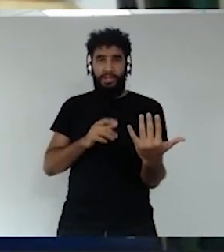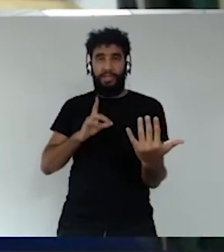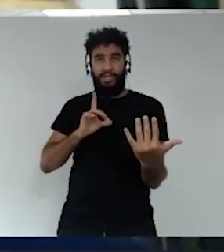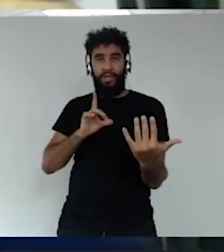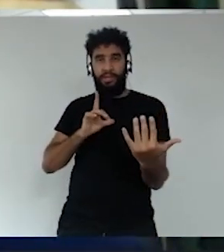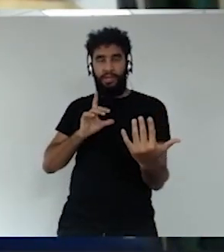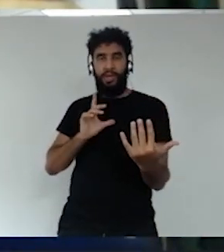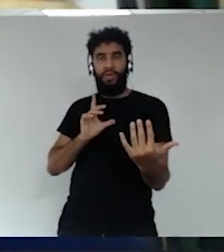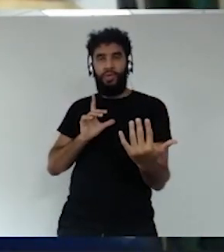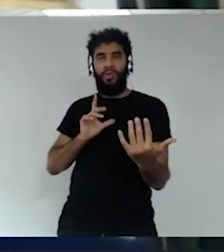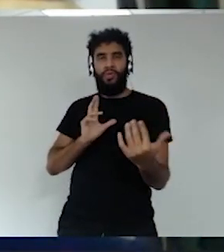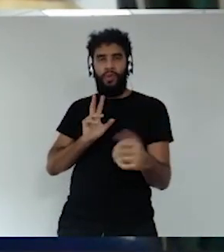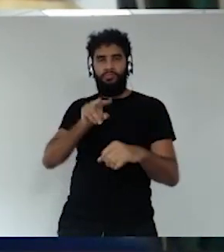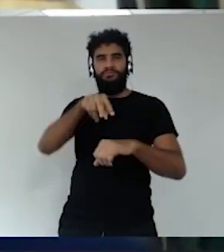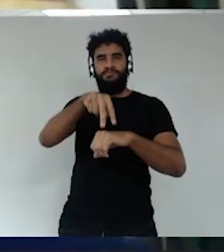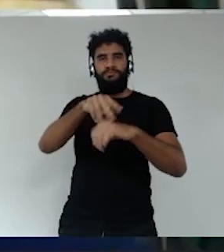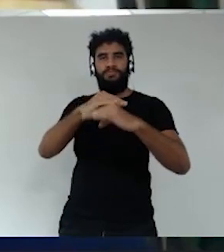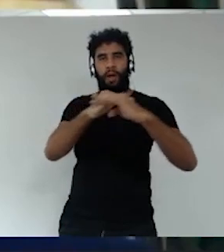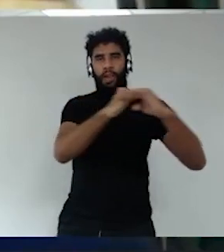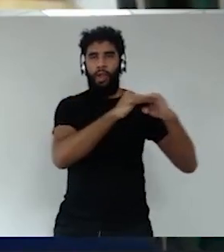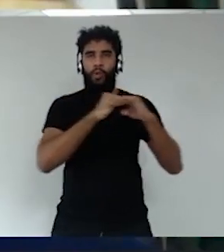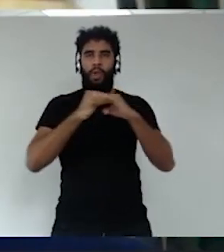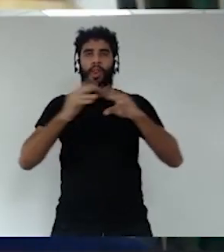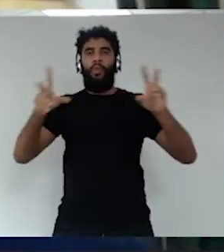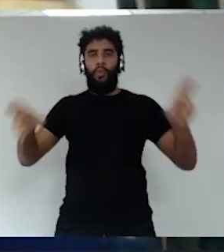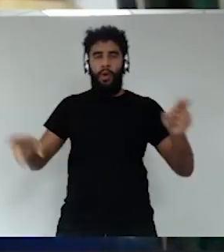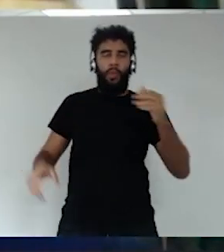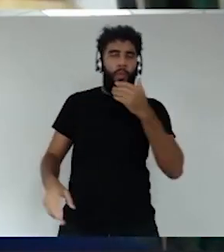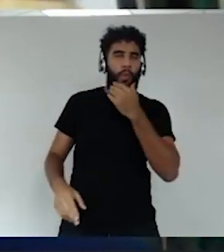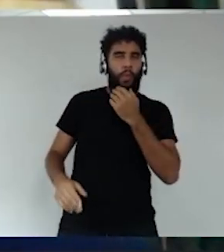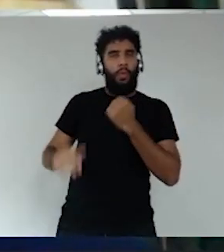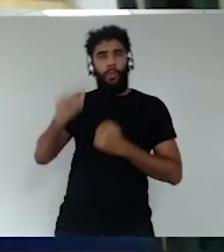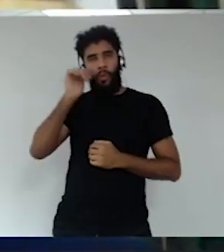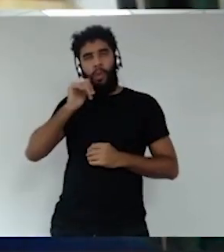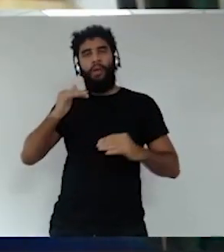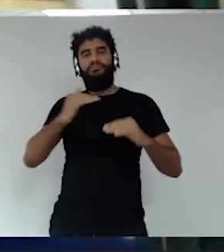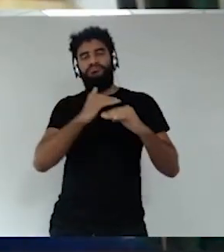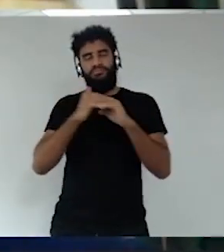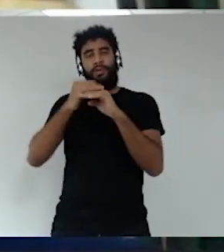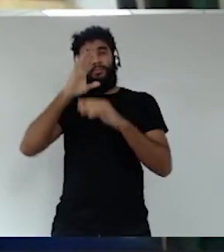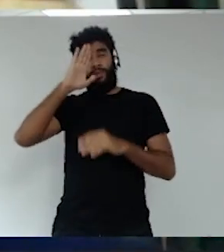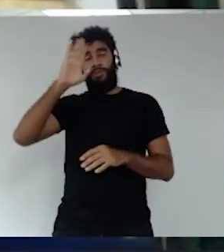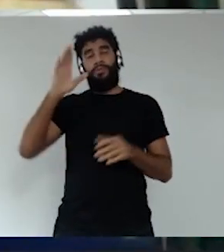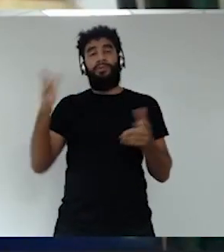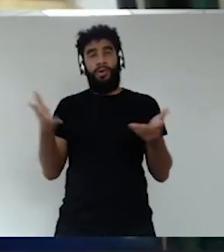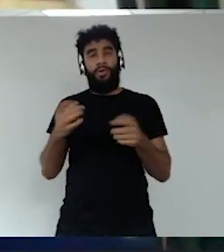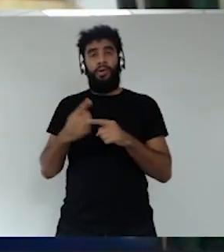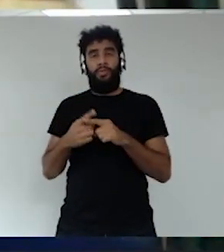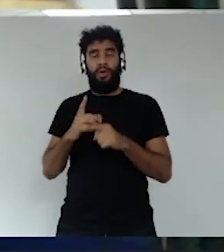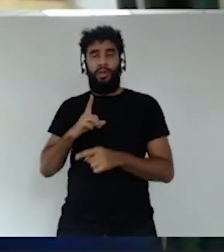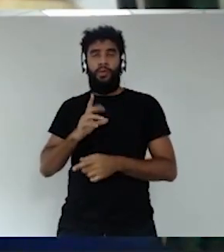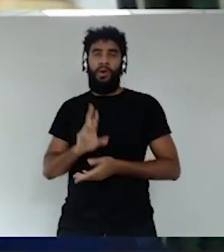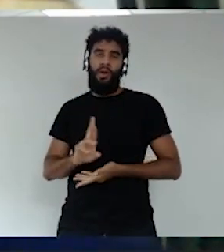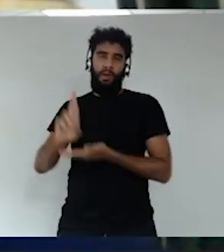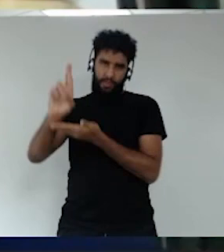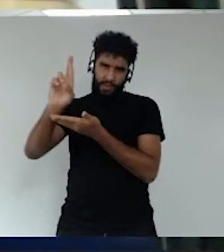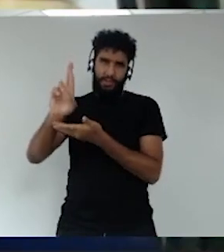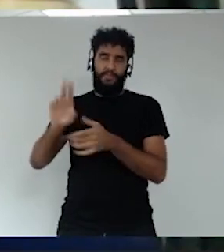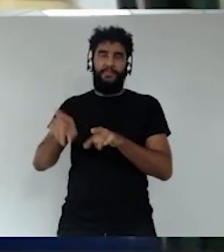posição de igualdade com os homens, justamente agora, neste período, o que é absolutamente representativo